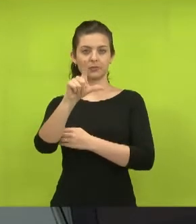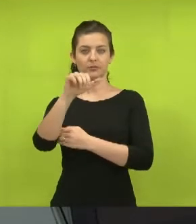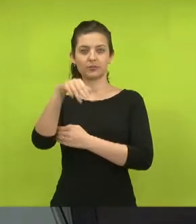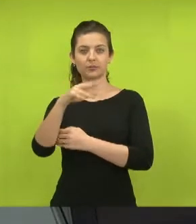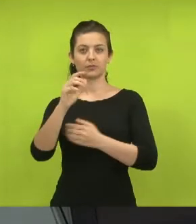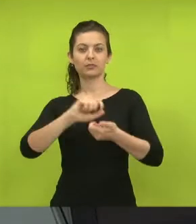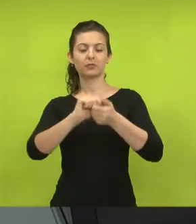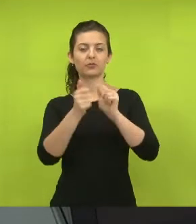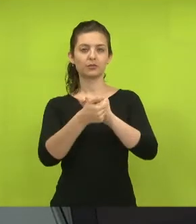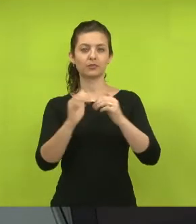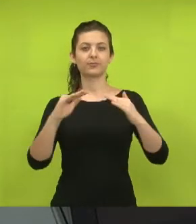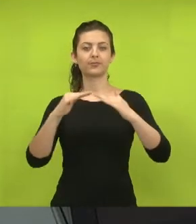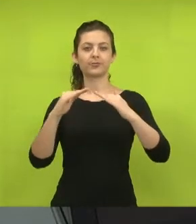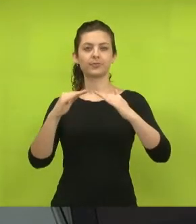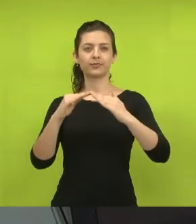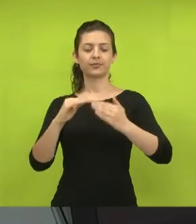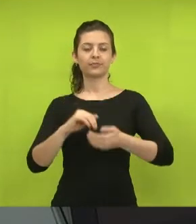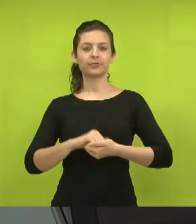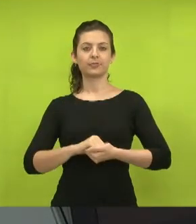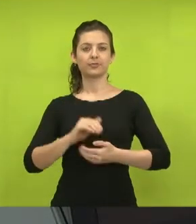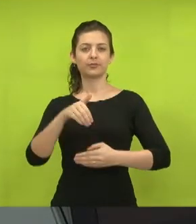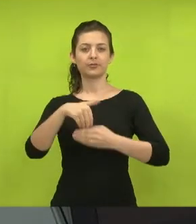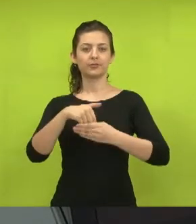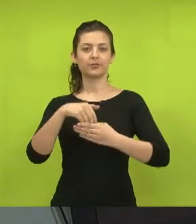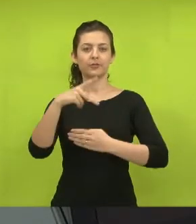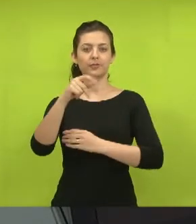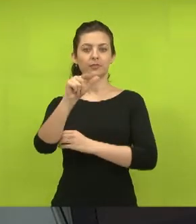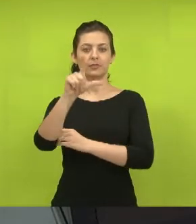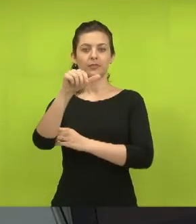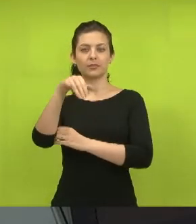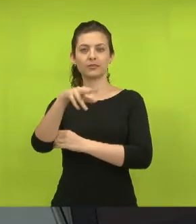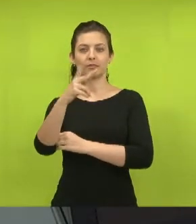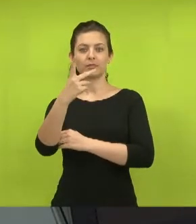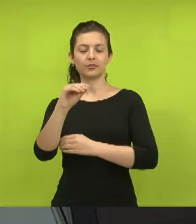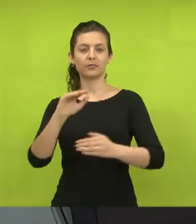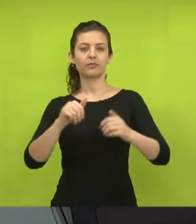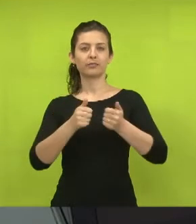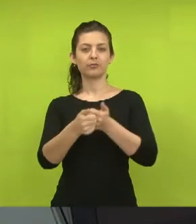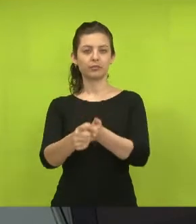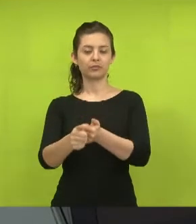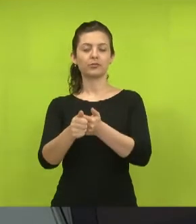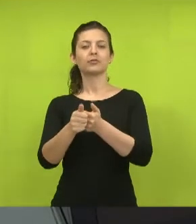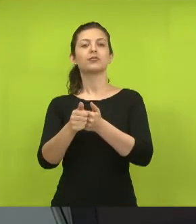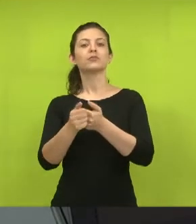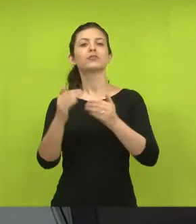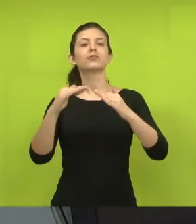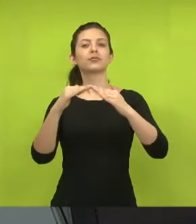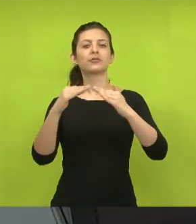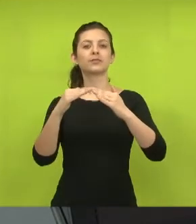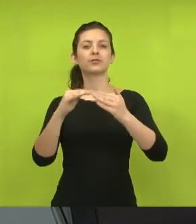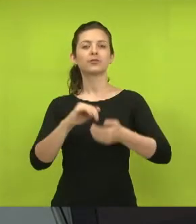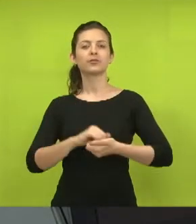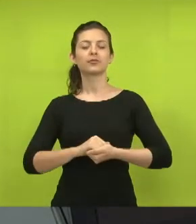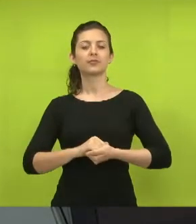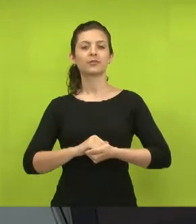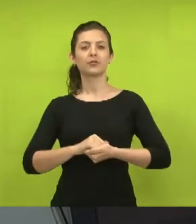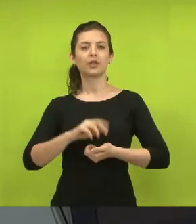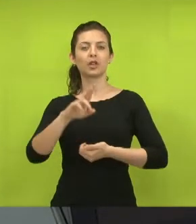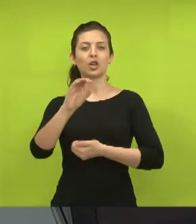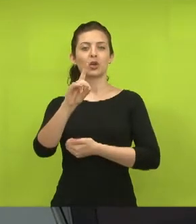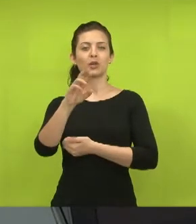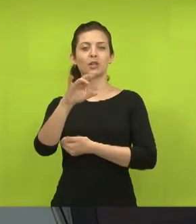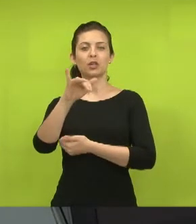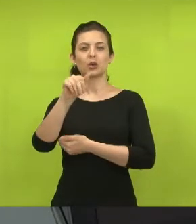Esporte? Favorável. Como vota o vereador Paulinho dos Condutores? Favorável. Como vota o vereador Dr.